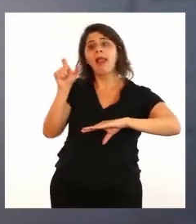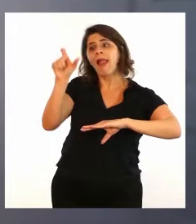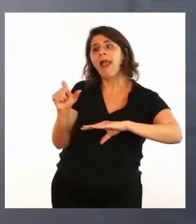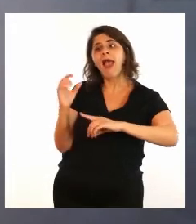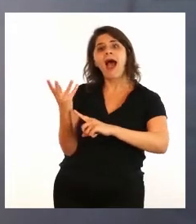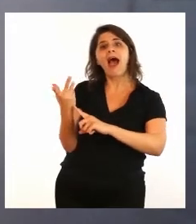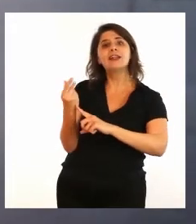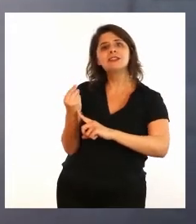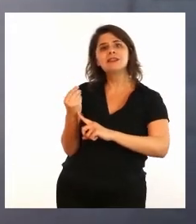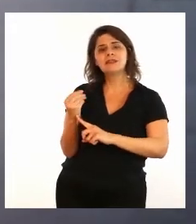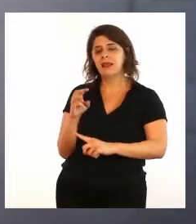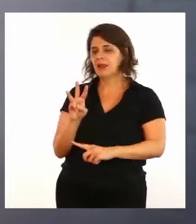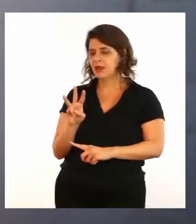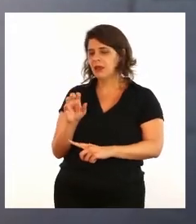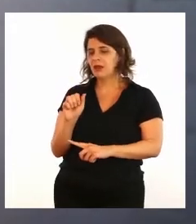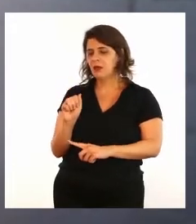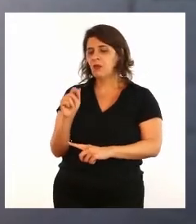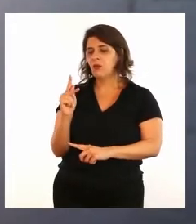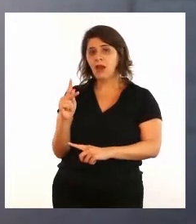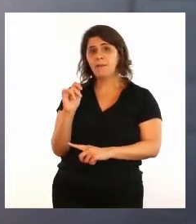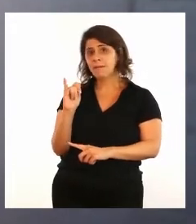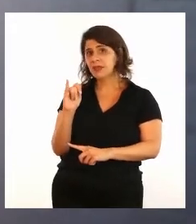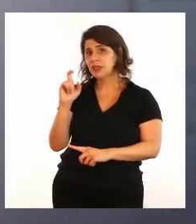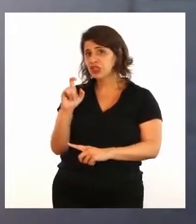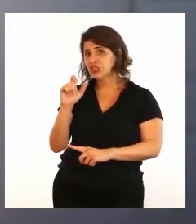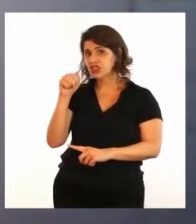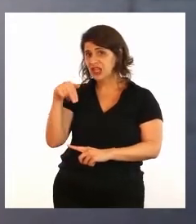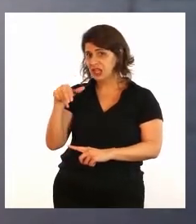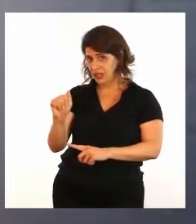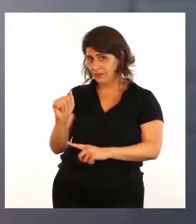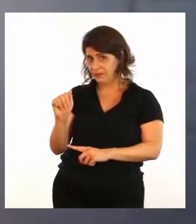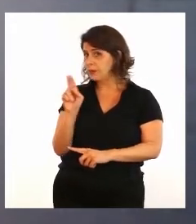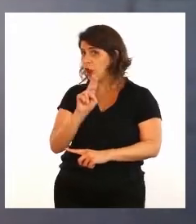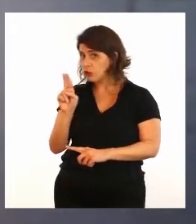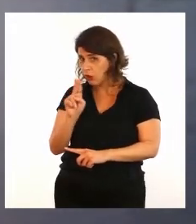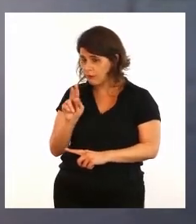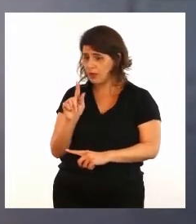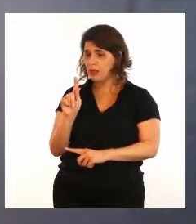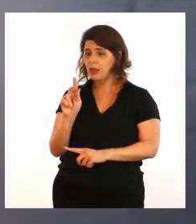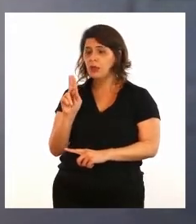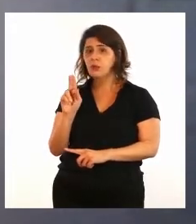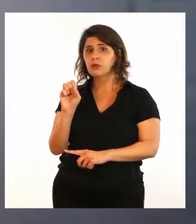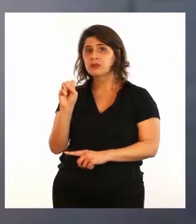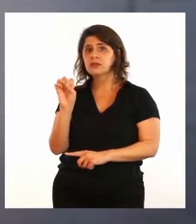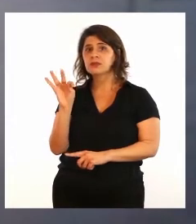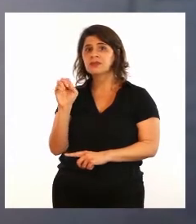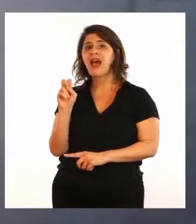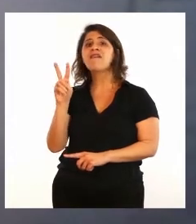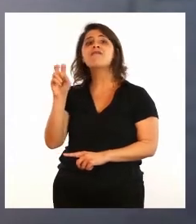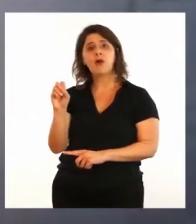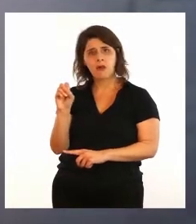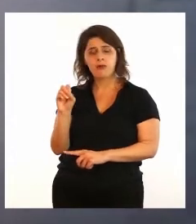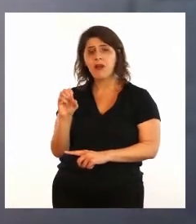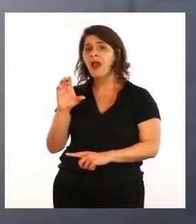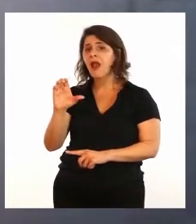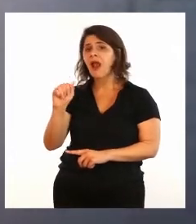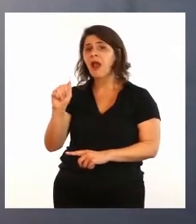artista indígena Wapixana Gustavo Caboclo e as gravuras da artista Carmela